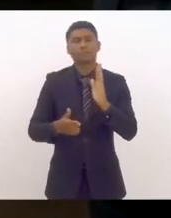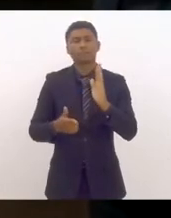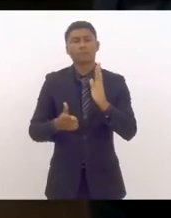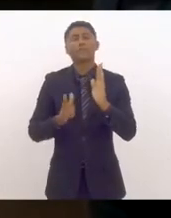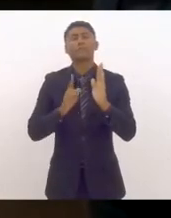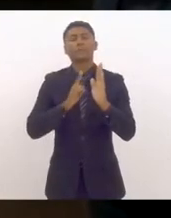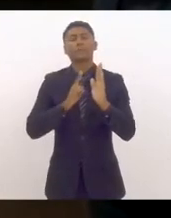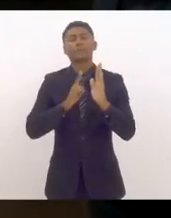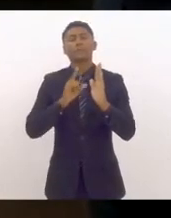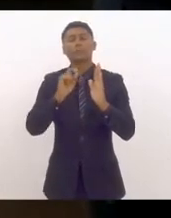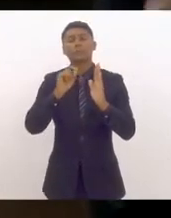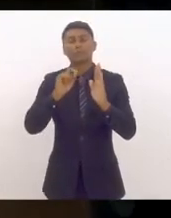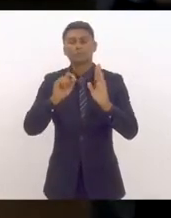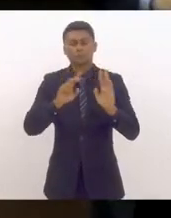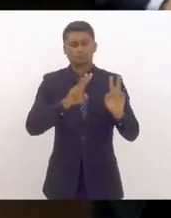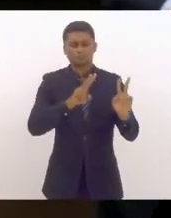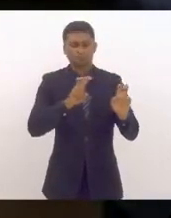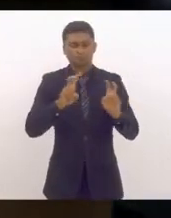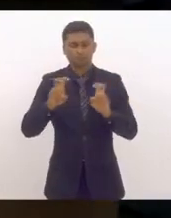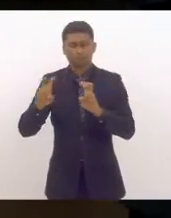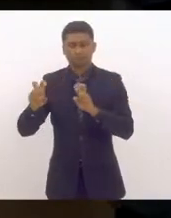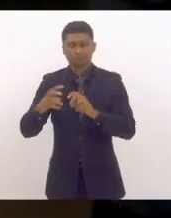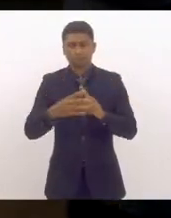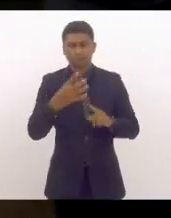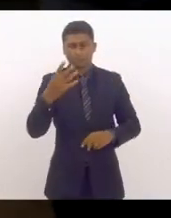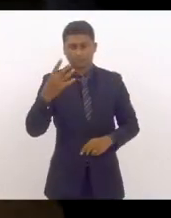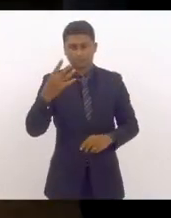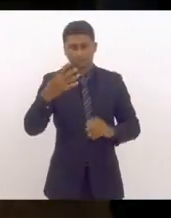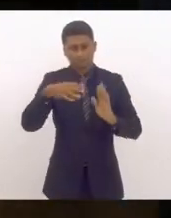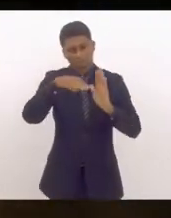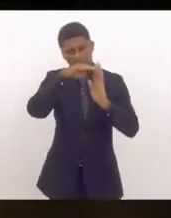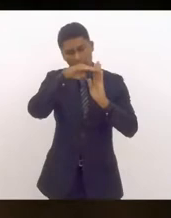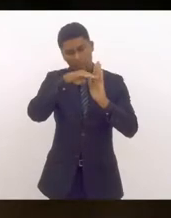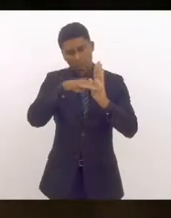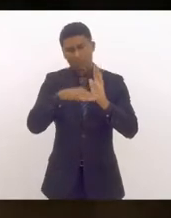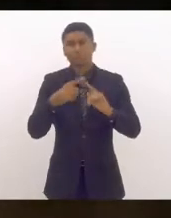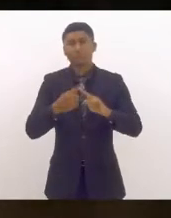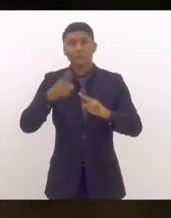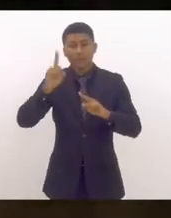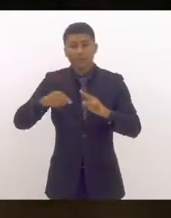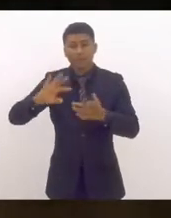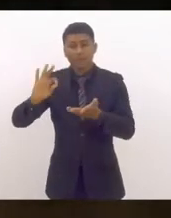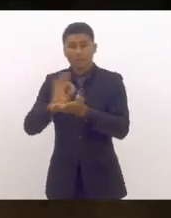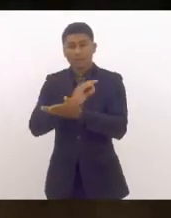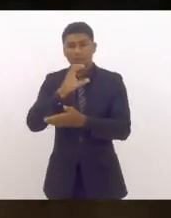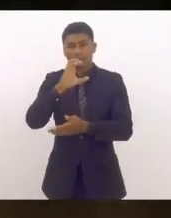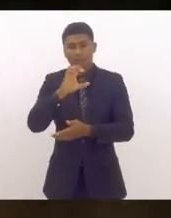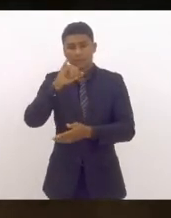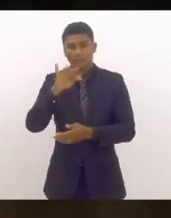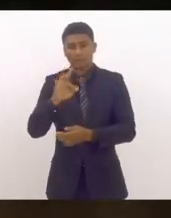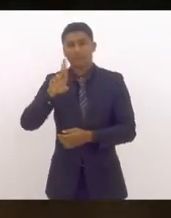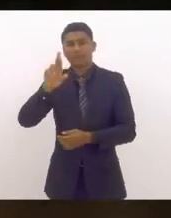quatro subtítulos, porque é um contrato da Seinfra com a UERJ.